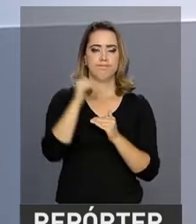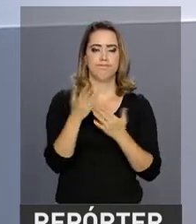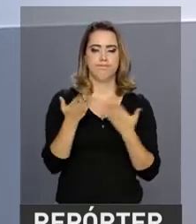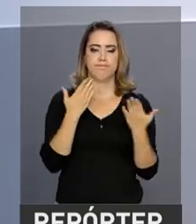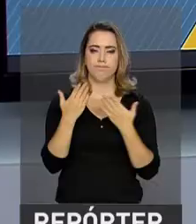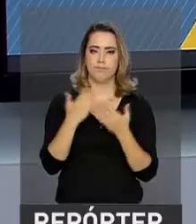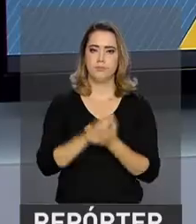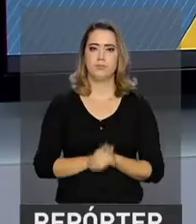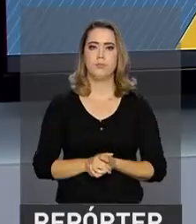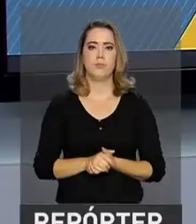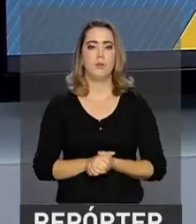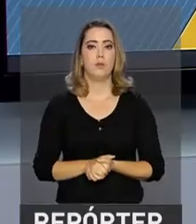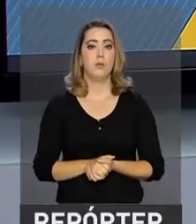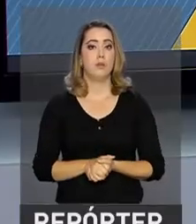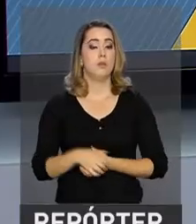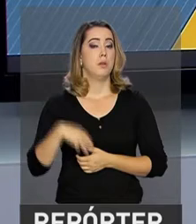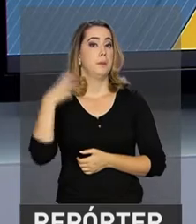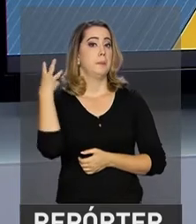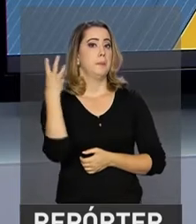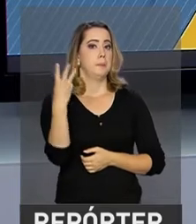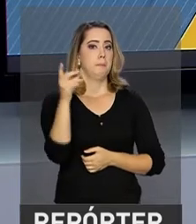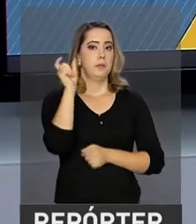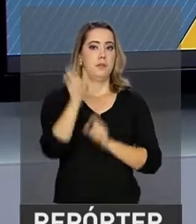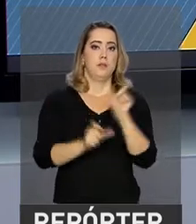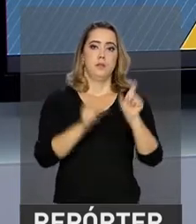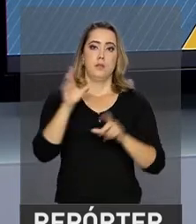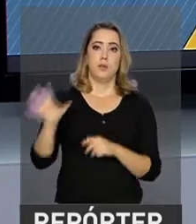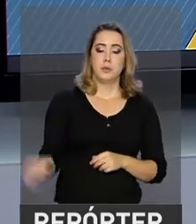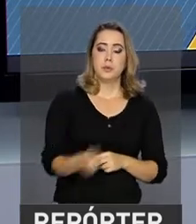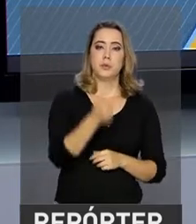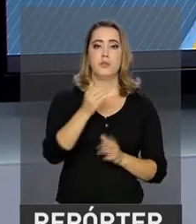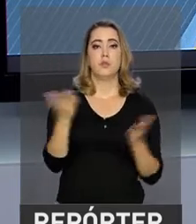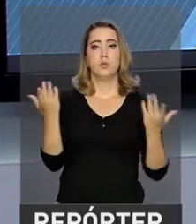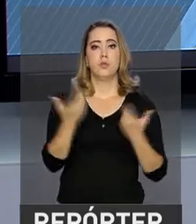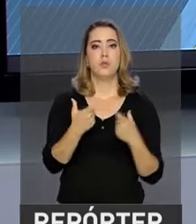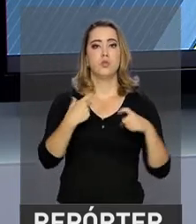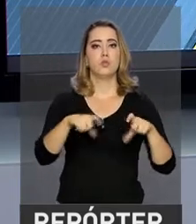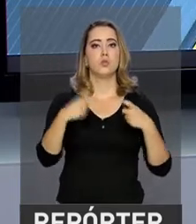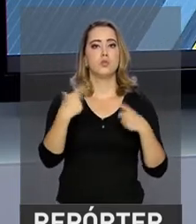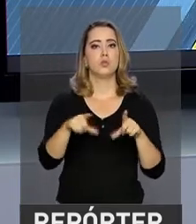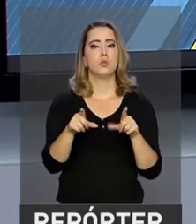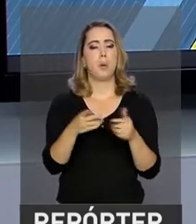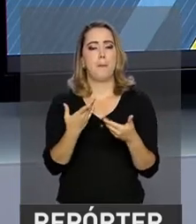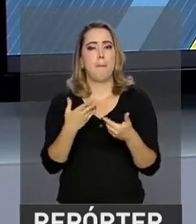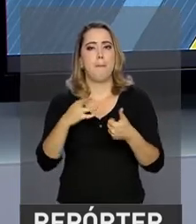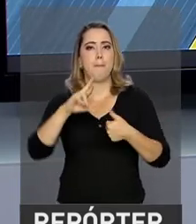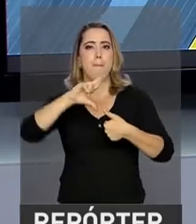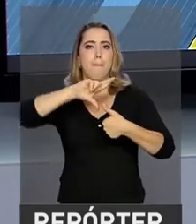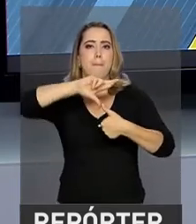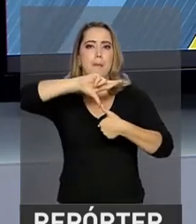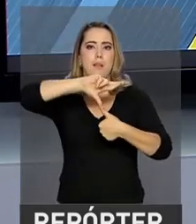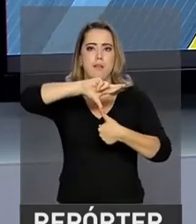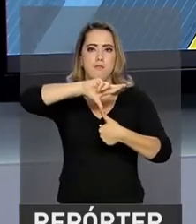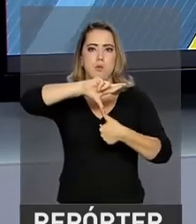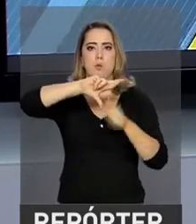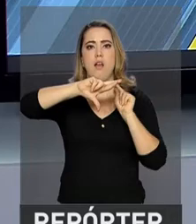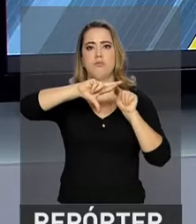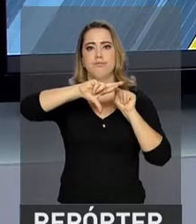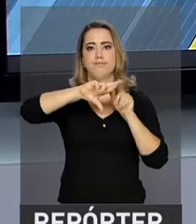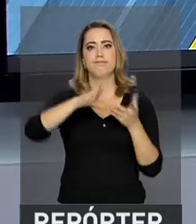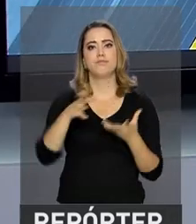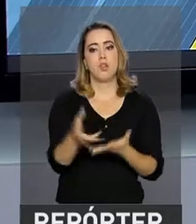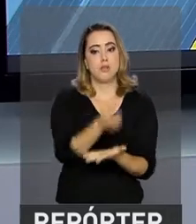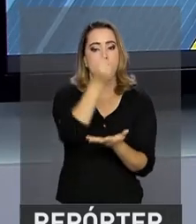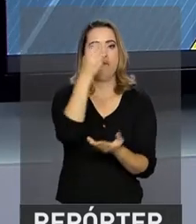previsto três brasileiros foram resgatados hoje na ilha de dominica país caribenho atingido por um furacão na noite de